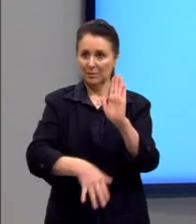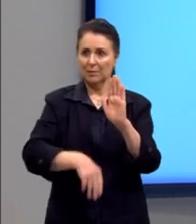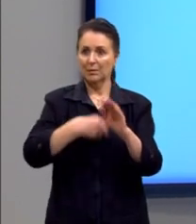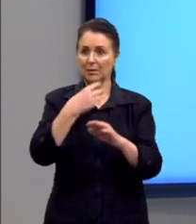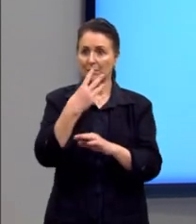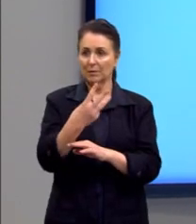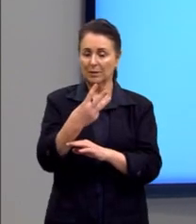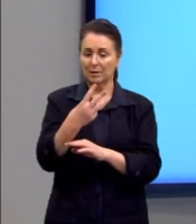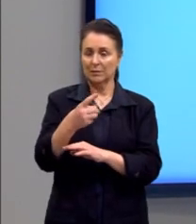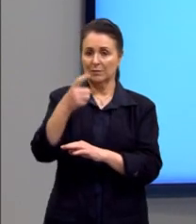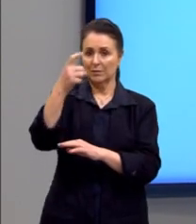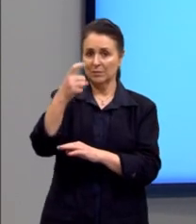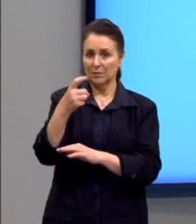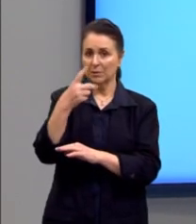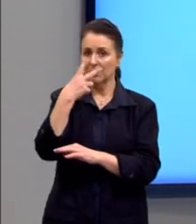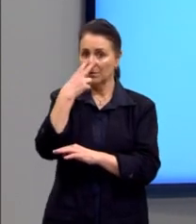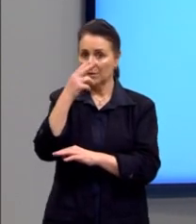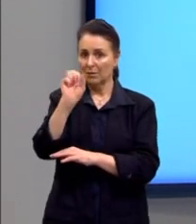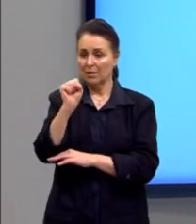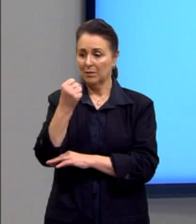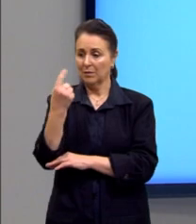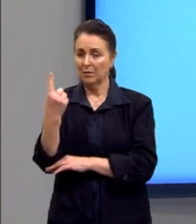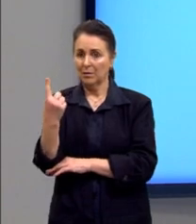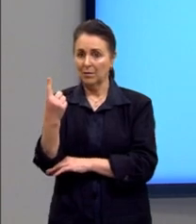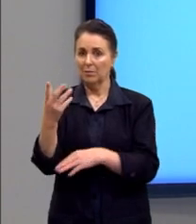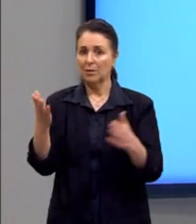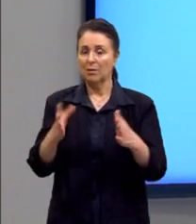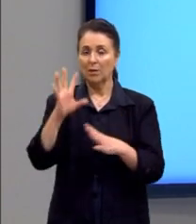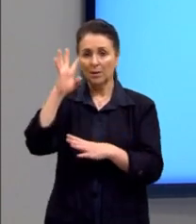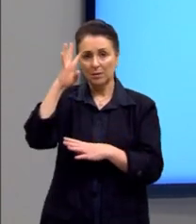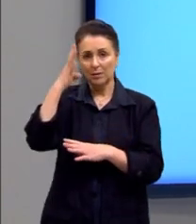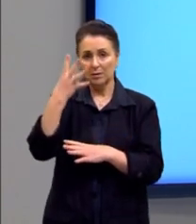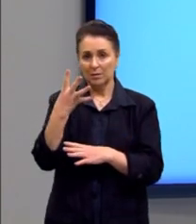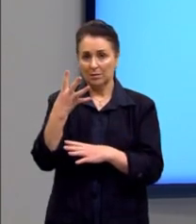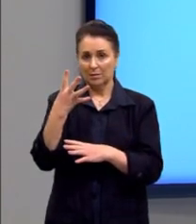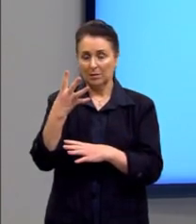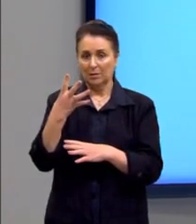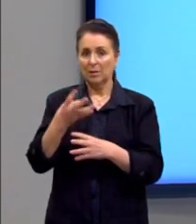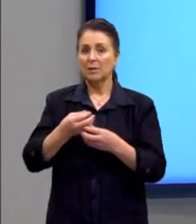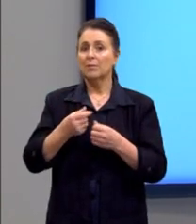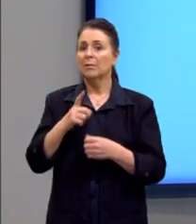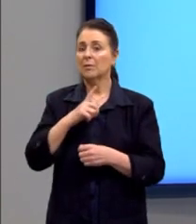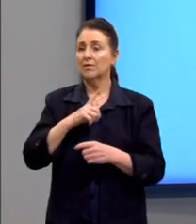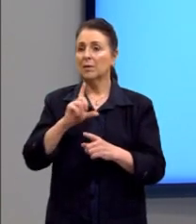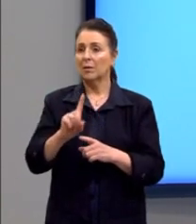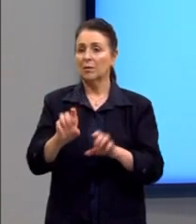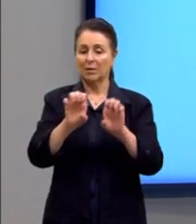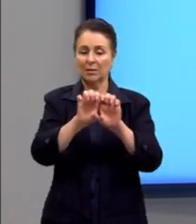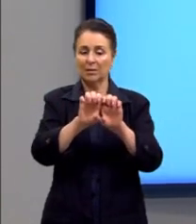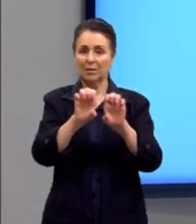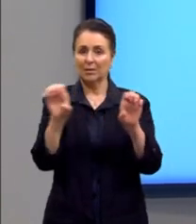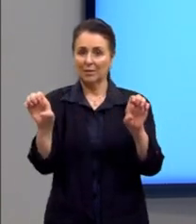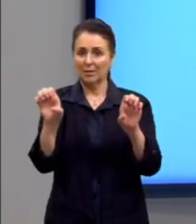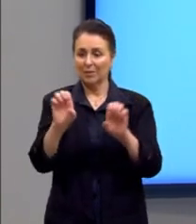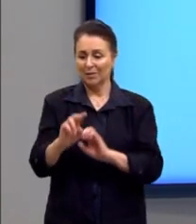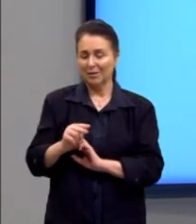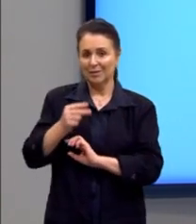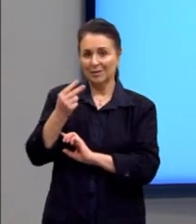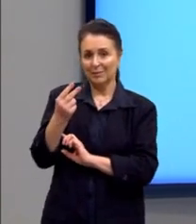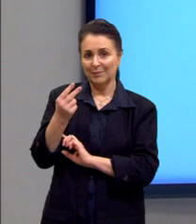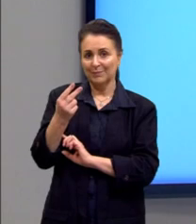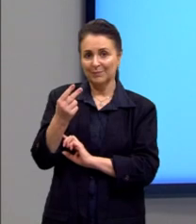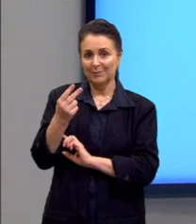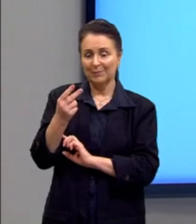= 81 e agora a gente resolve Mas agora nós temos o que uma equação exponencial